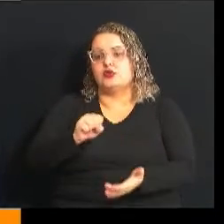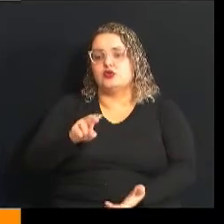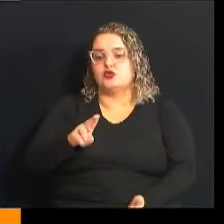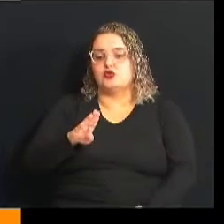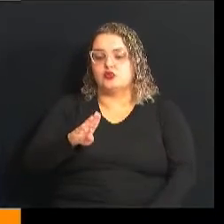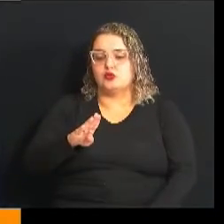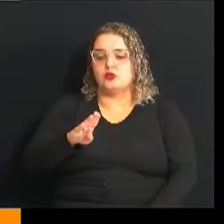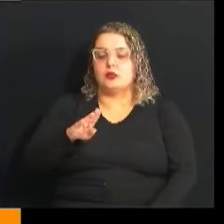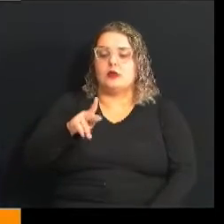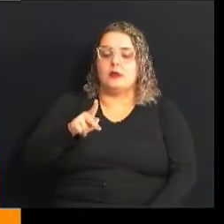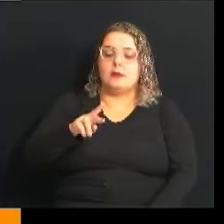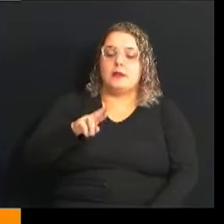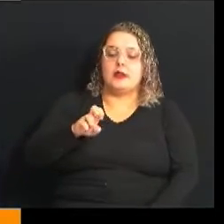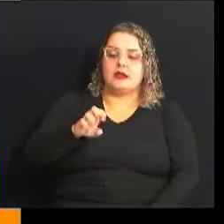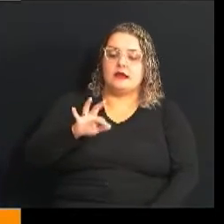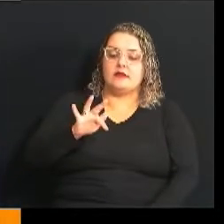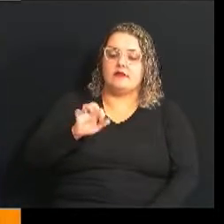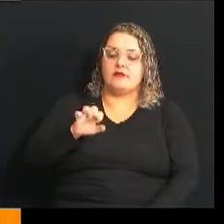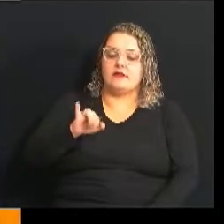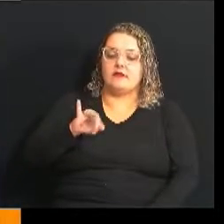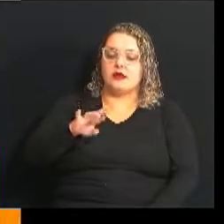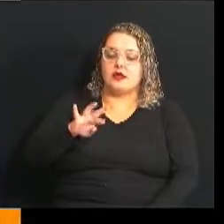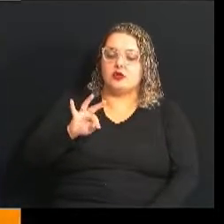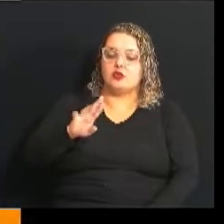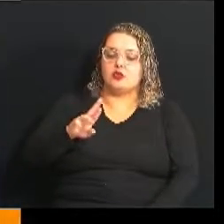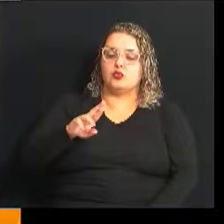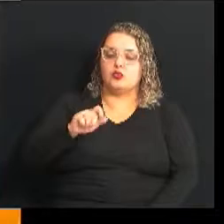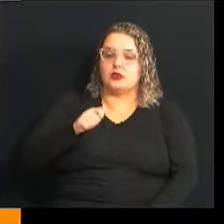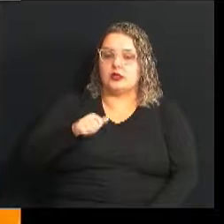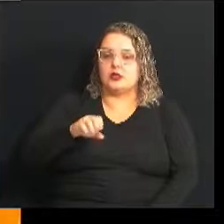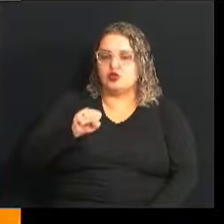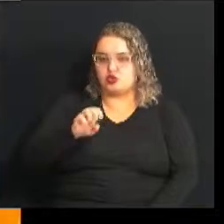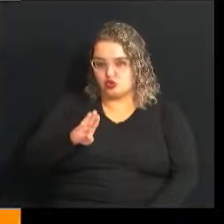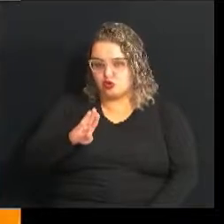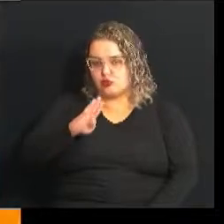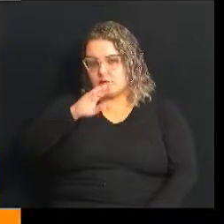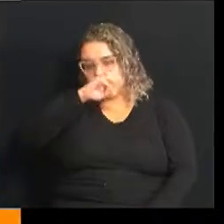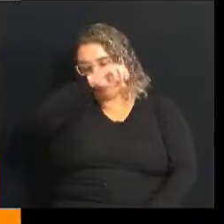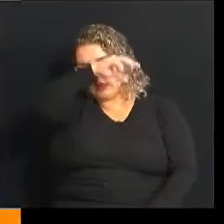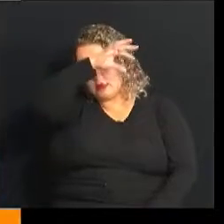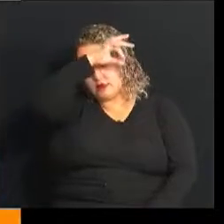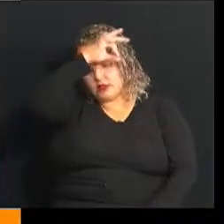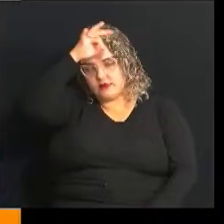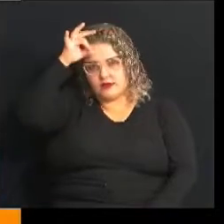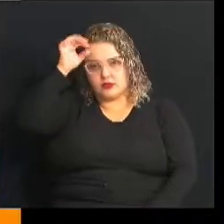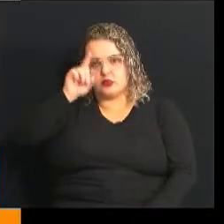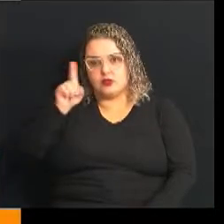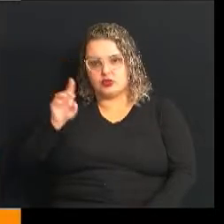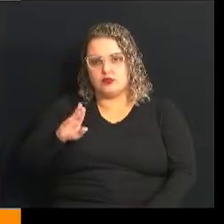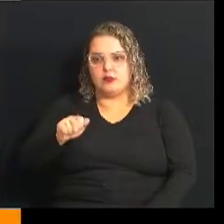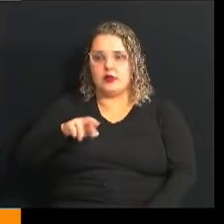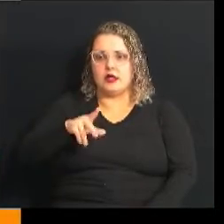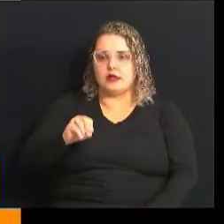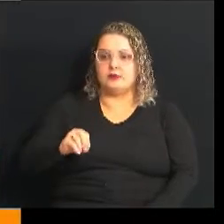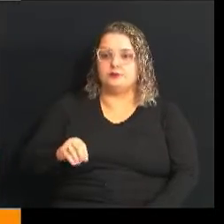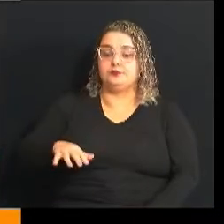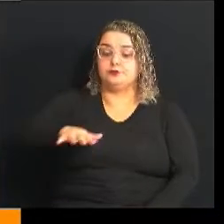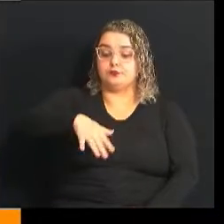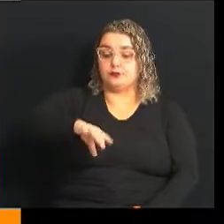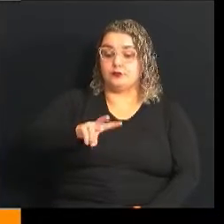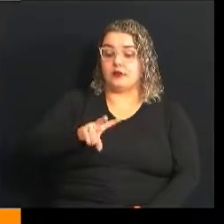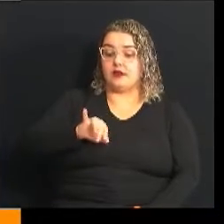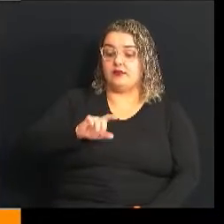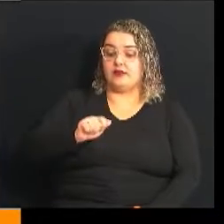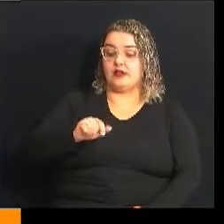Barão. Na região sul, nós temos o que funciona aos sábados, olha, o Centro de Saúde da Vila IP e o Centro de